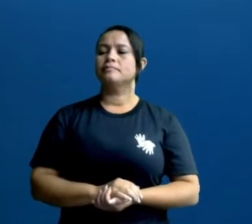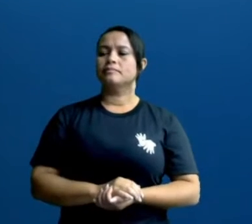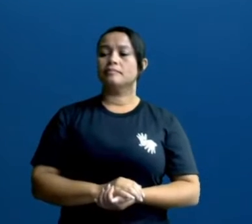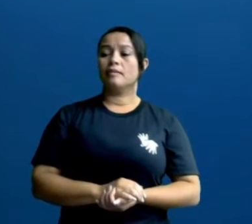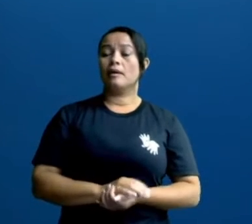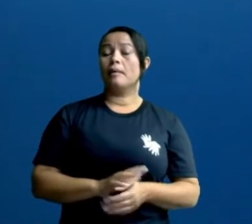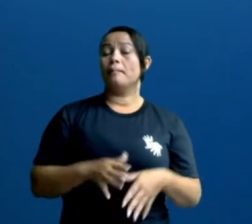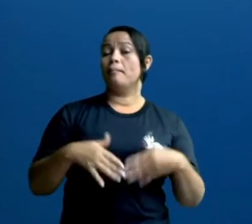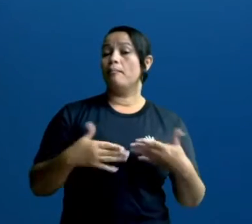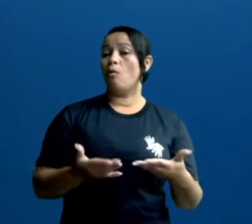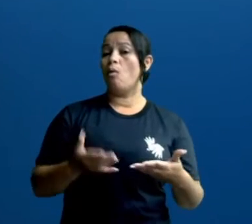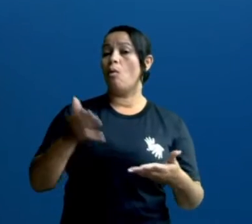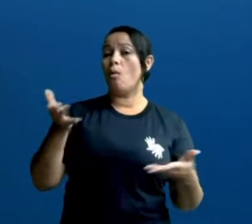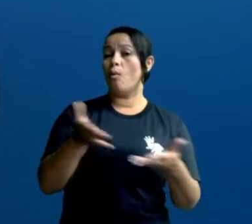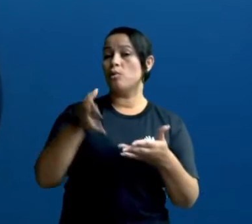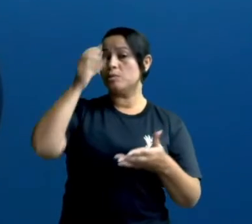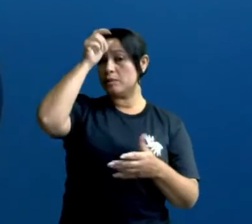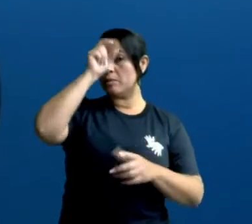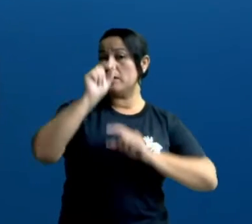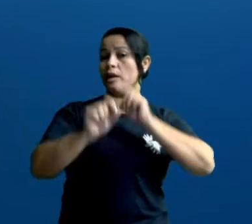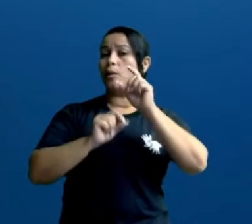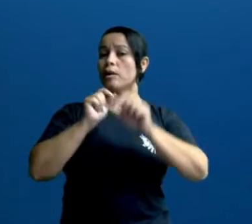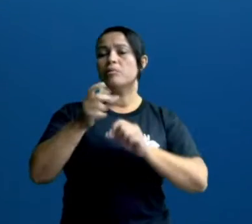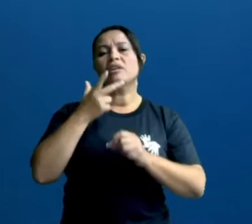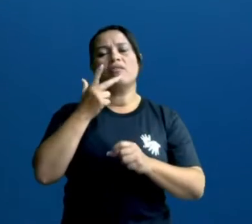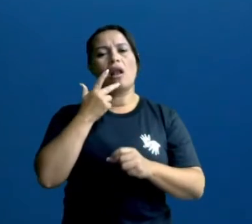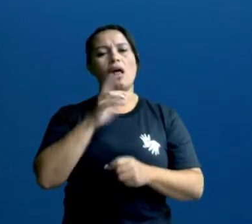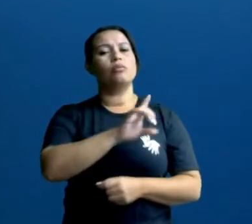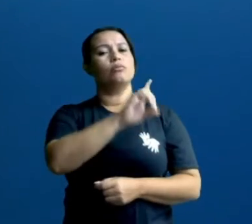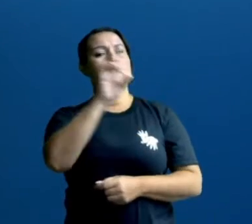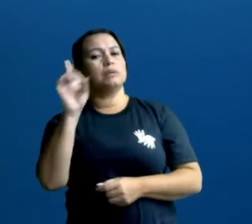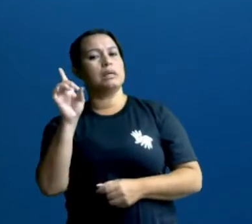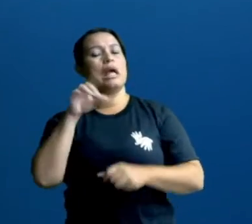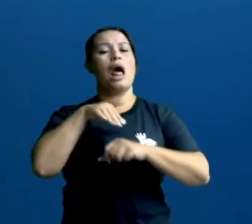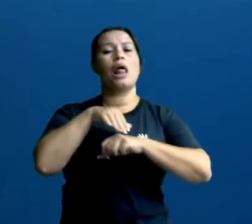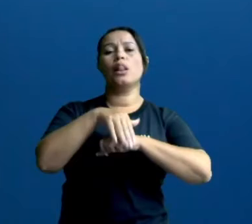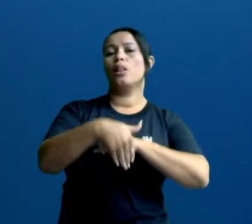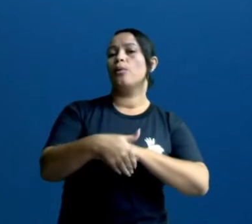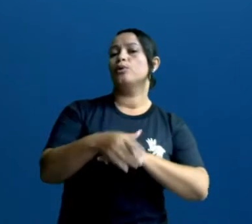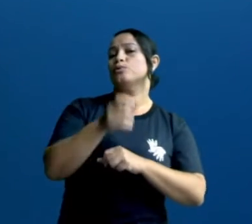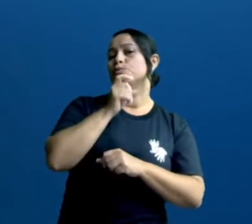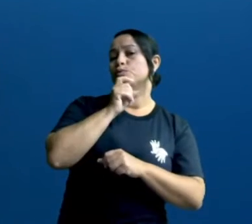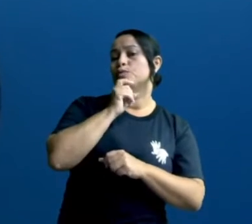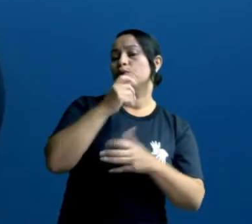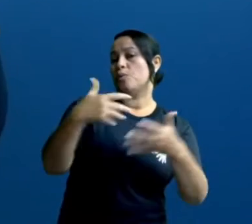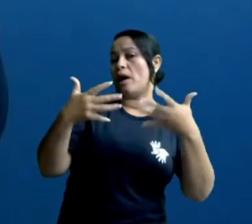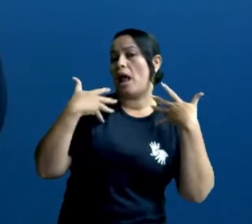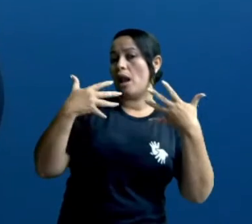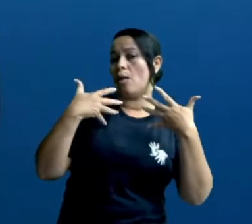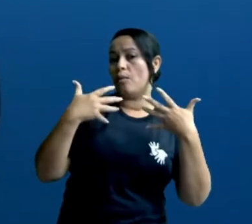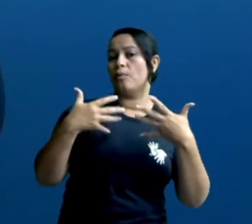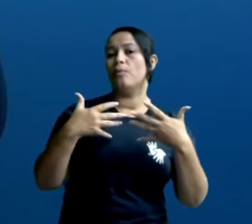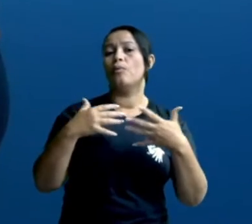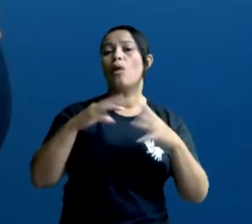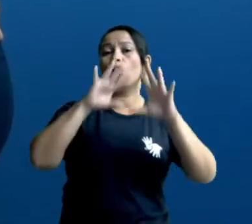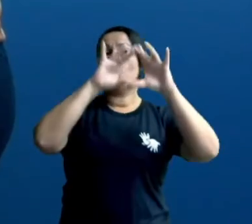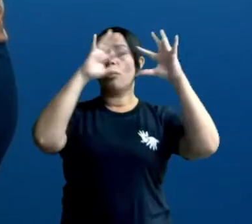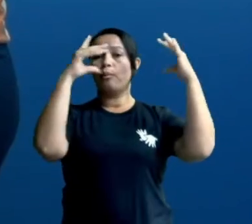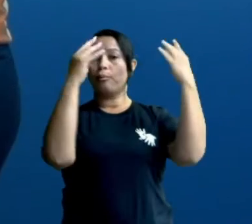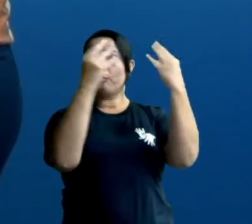ó então que vamos aprender hoje uma falei o dia o frio calor